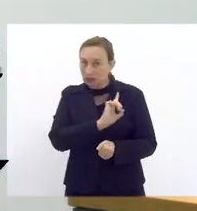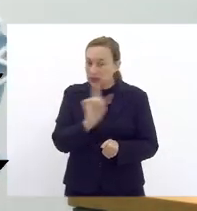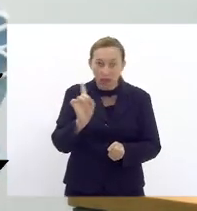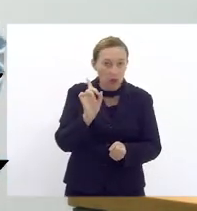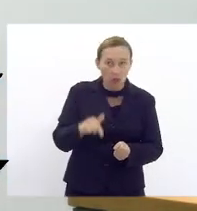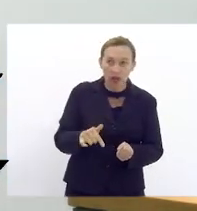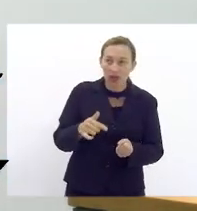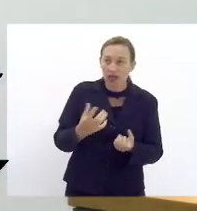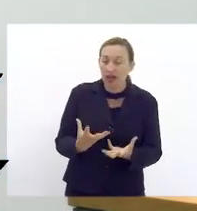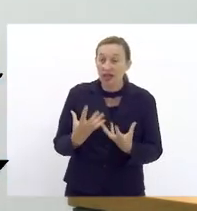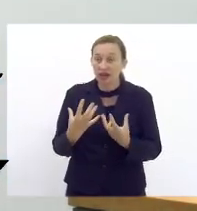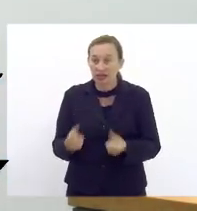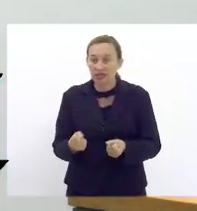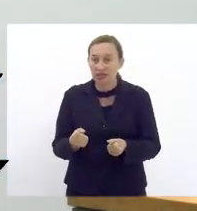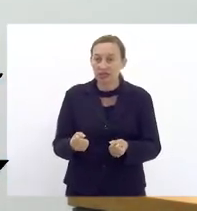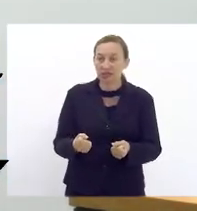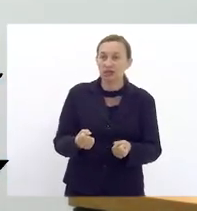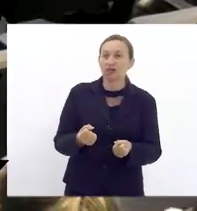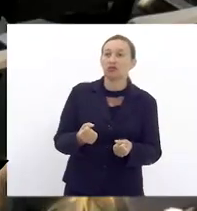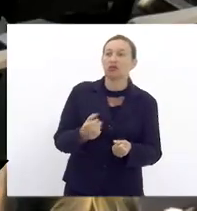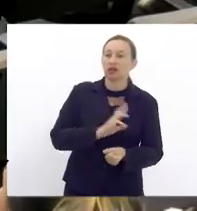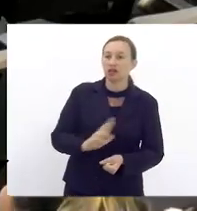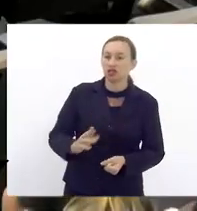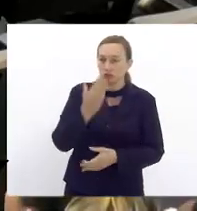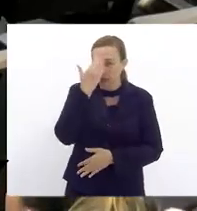intolerância obrigado